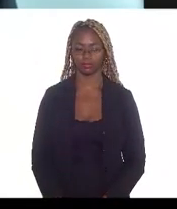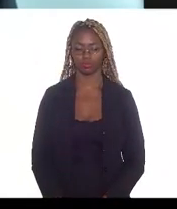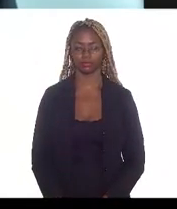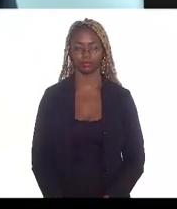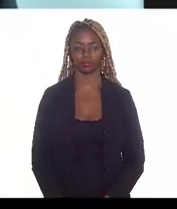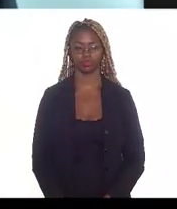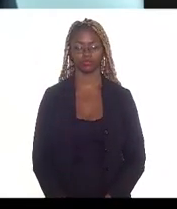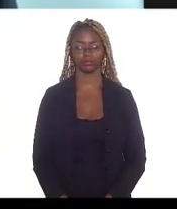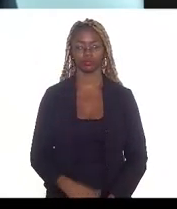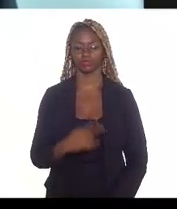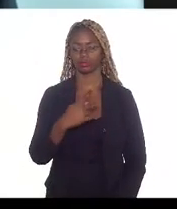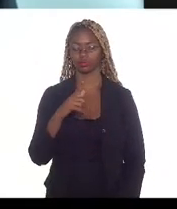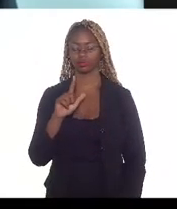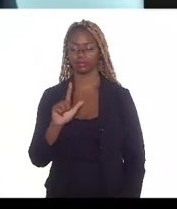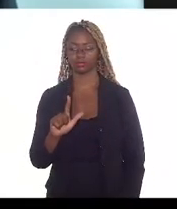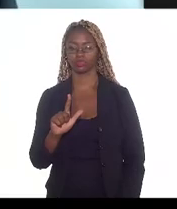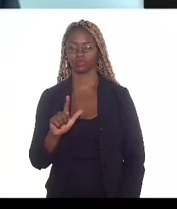Projeto de lei